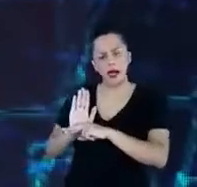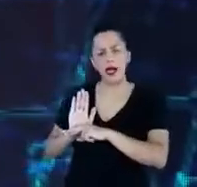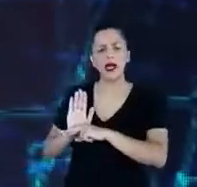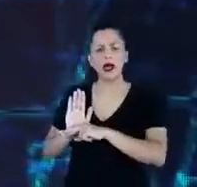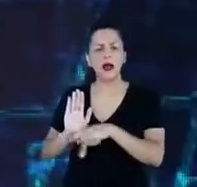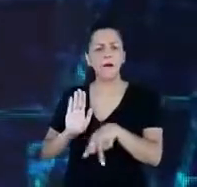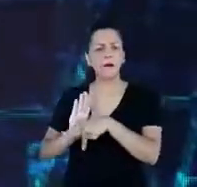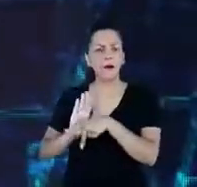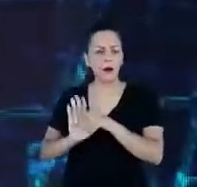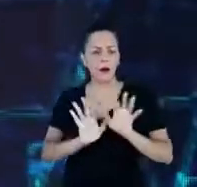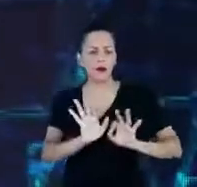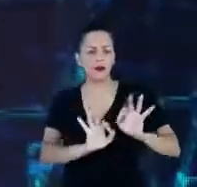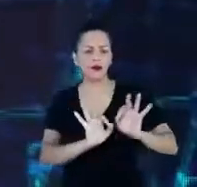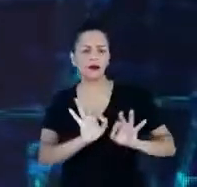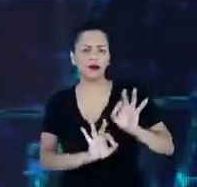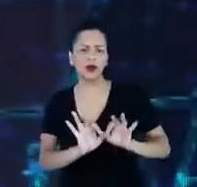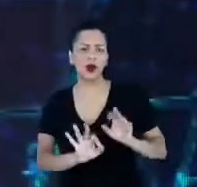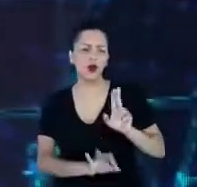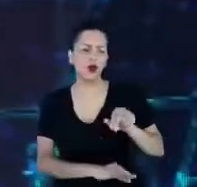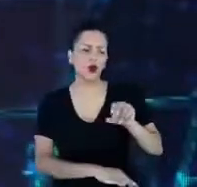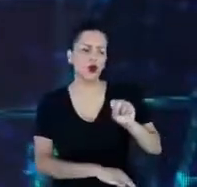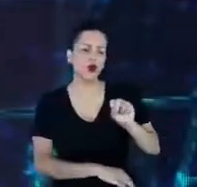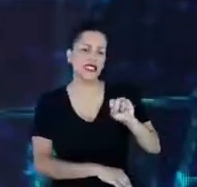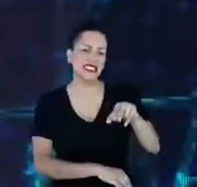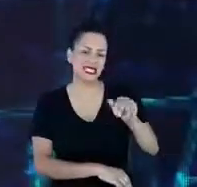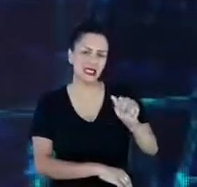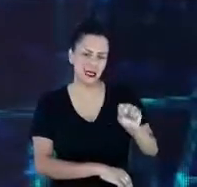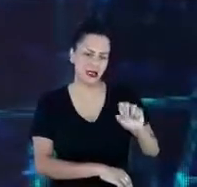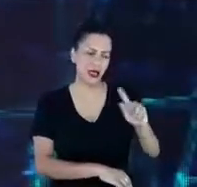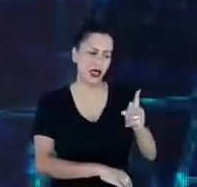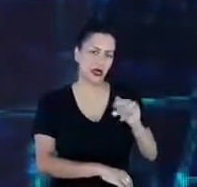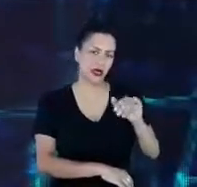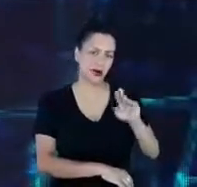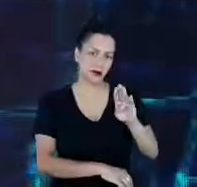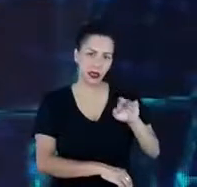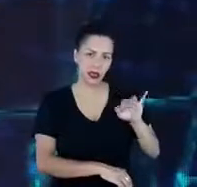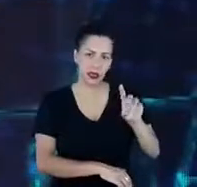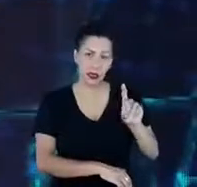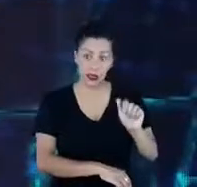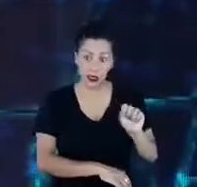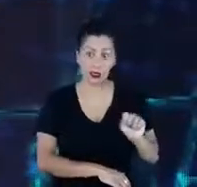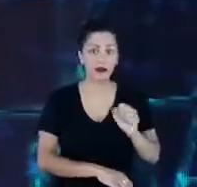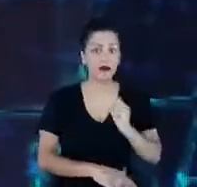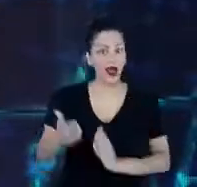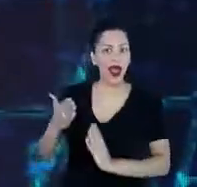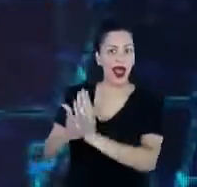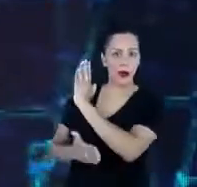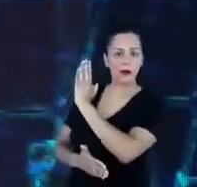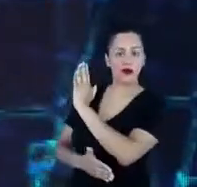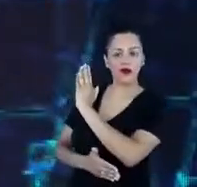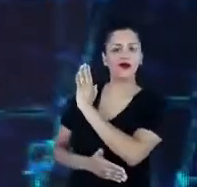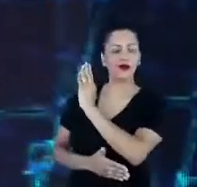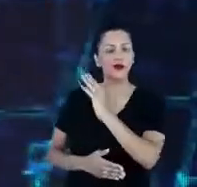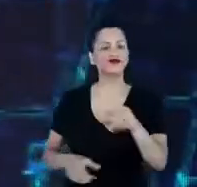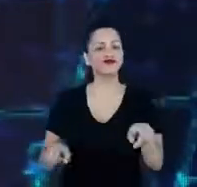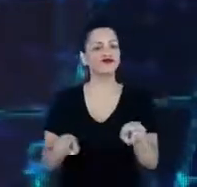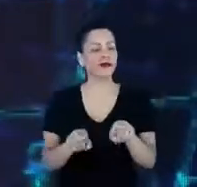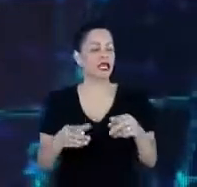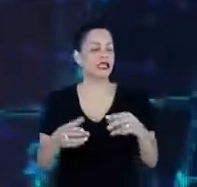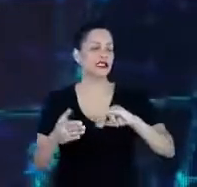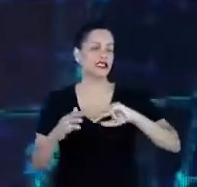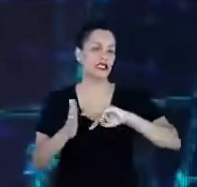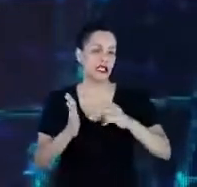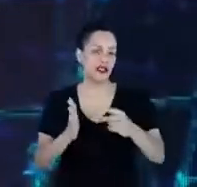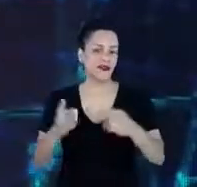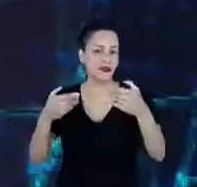híbridas a regulamentação das usinas nas bíblias é o portal de entrada para a Inovação do setor elétrico brasileiro